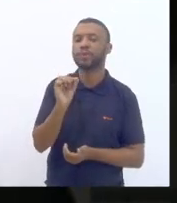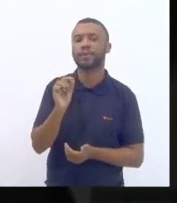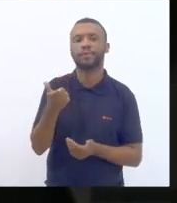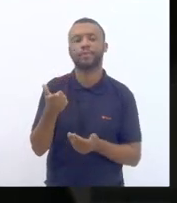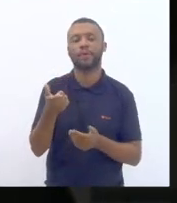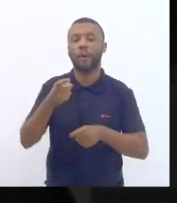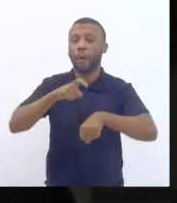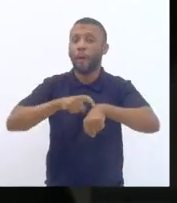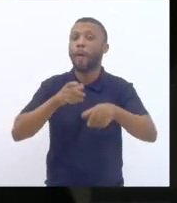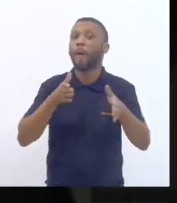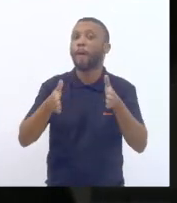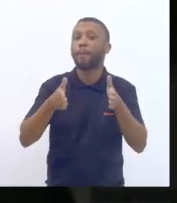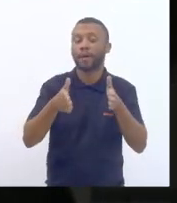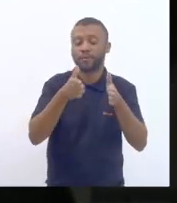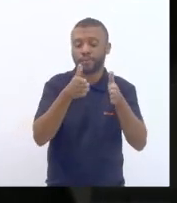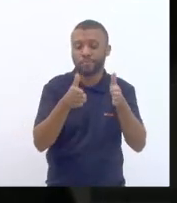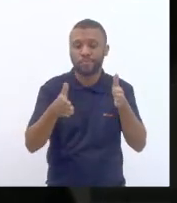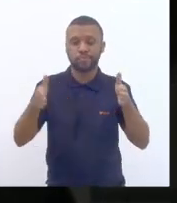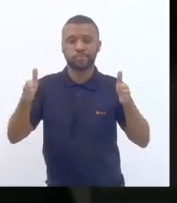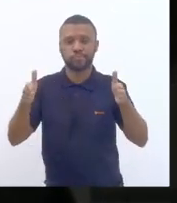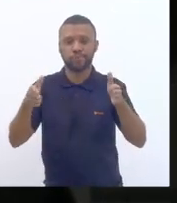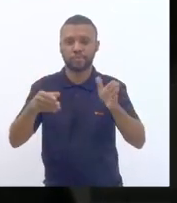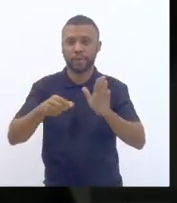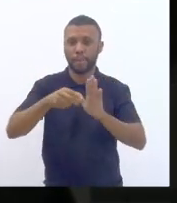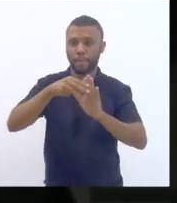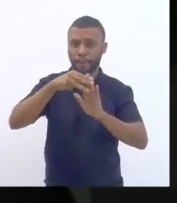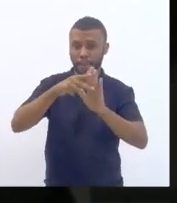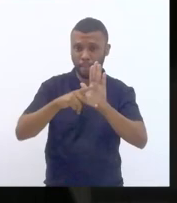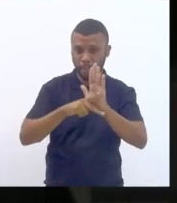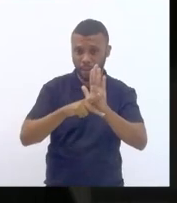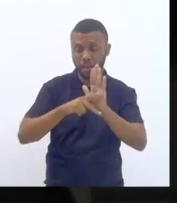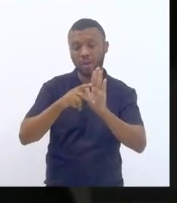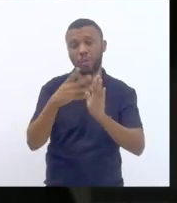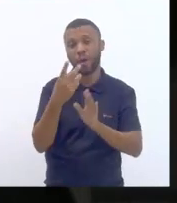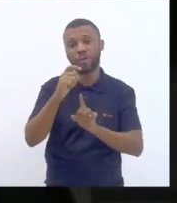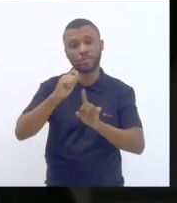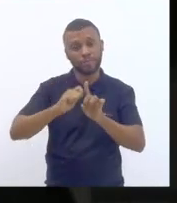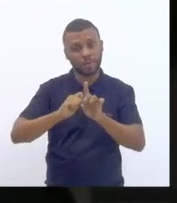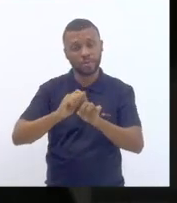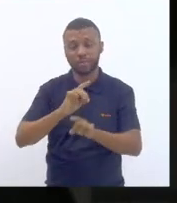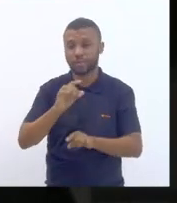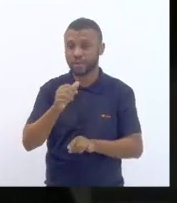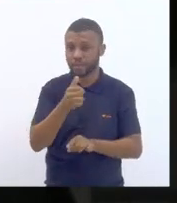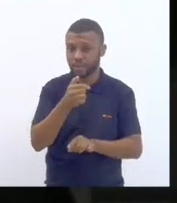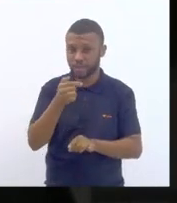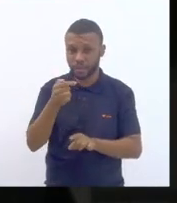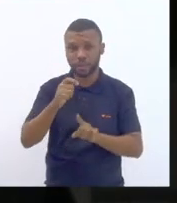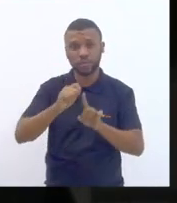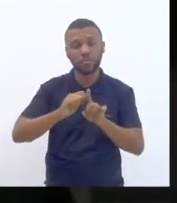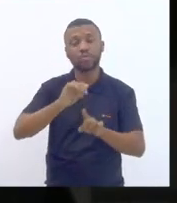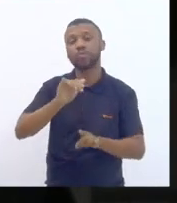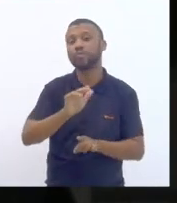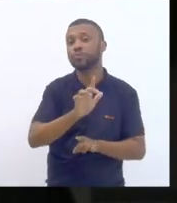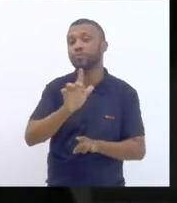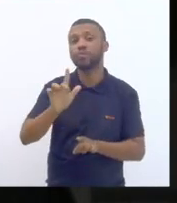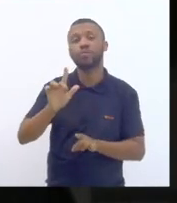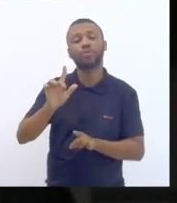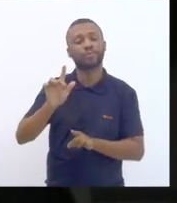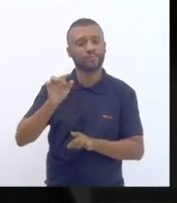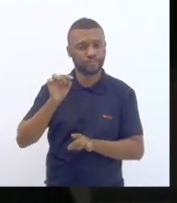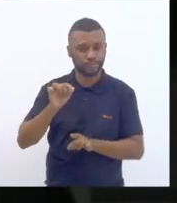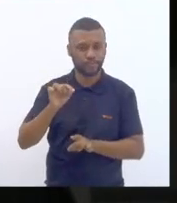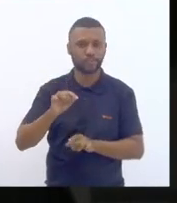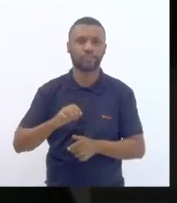e pelo prazo da vigência da Medida Provisória quatro meses tu é 17 de julho do mês que vem